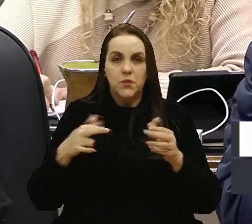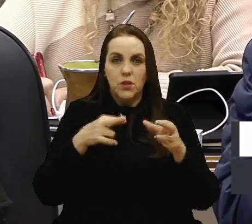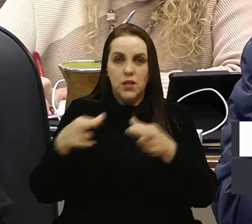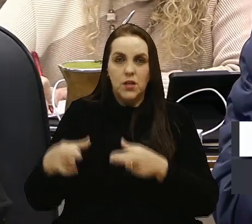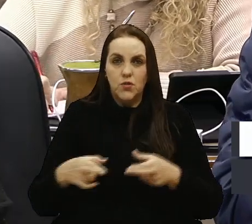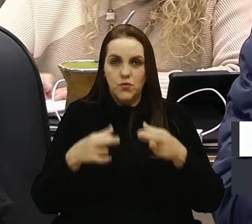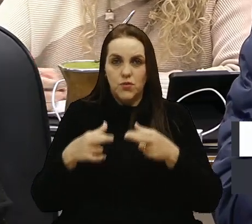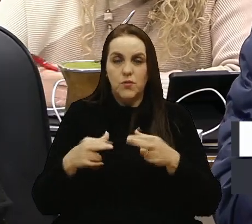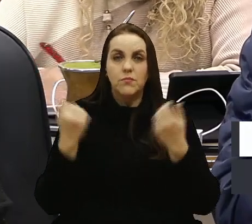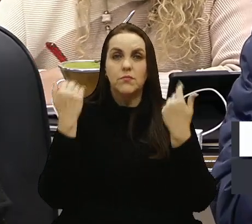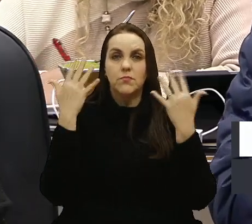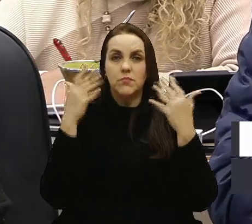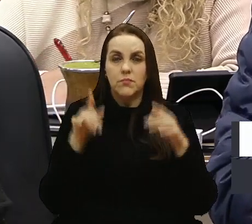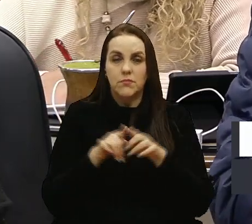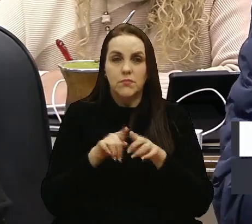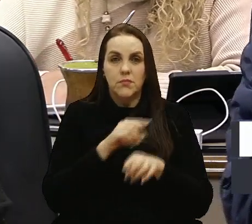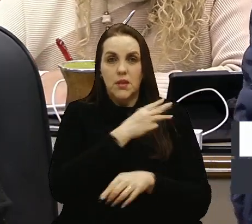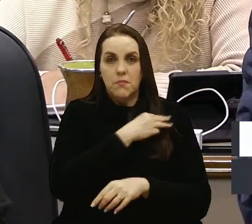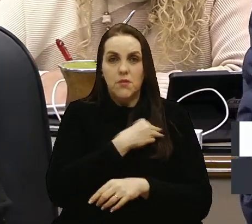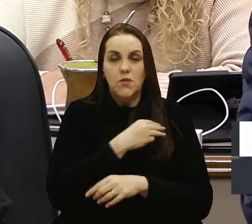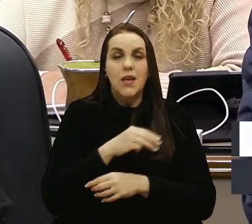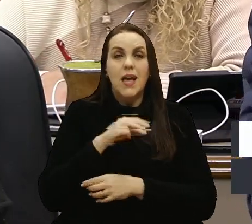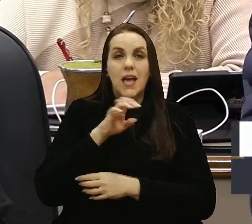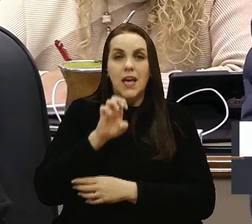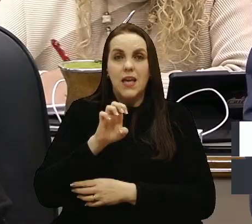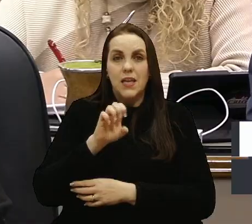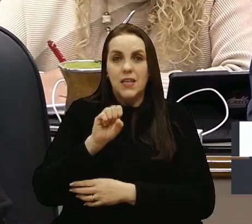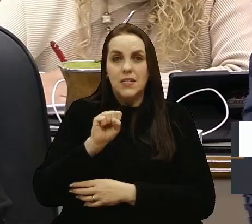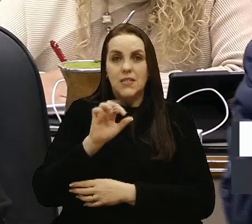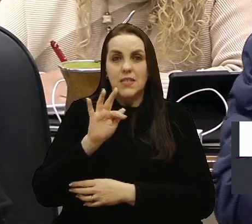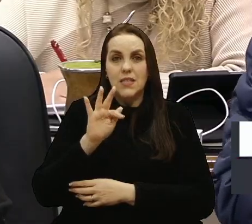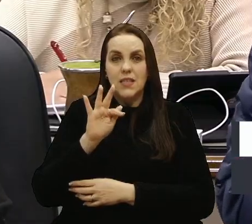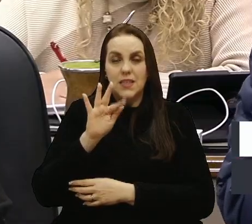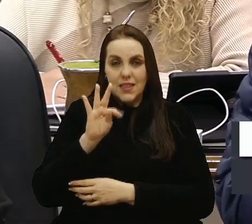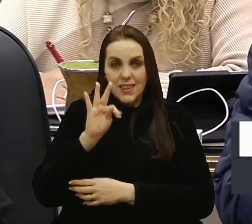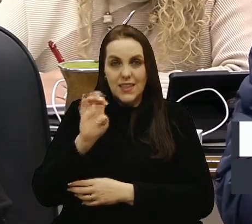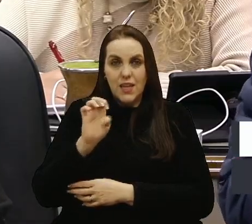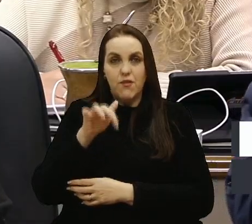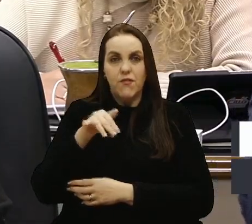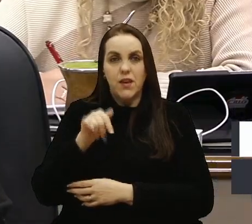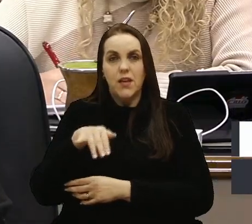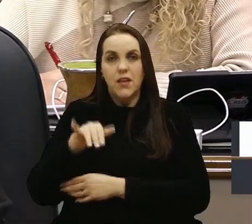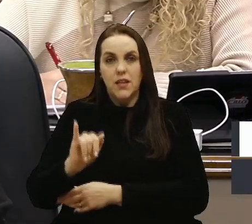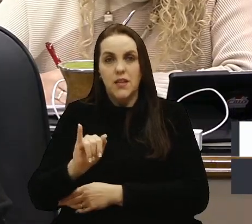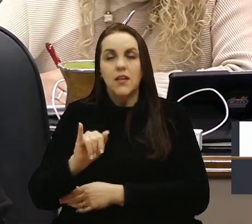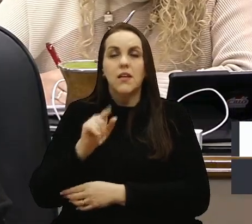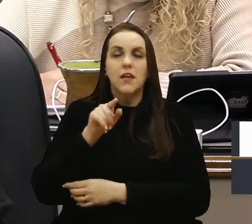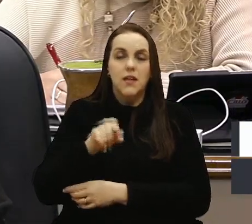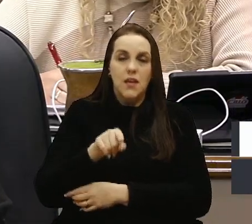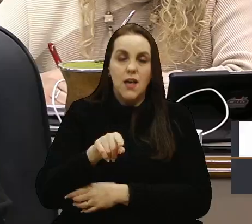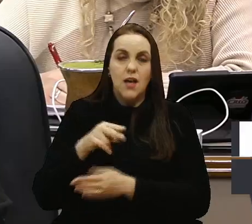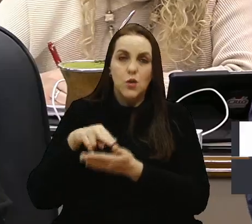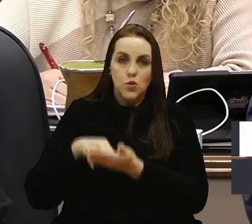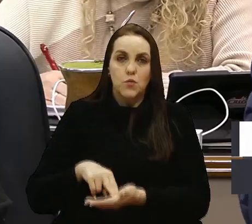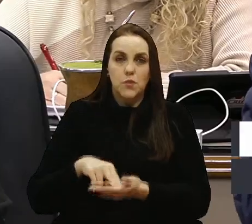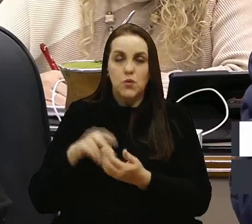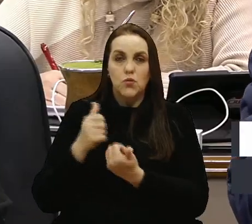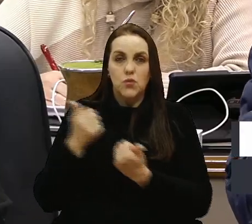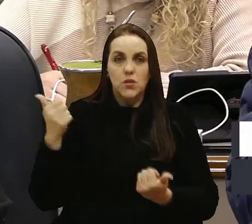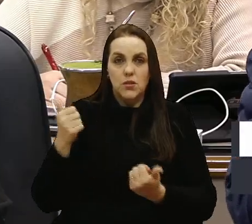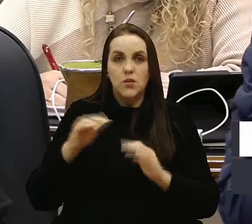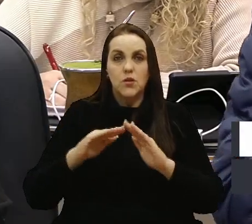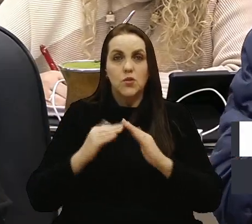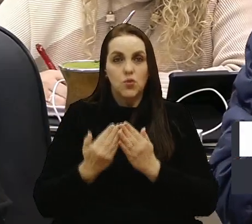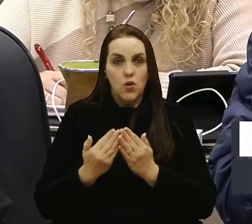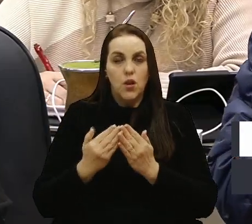na nossa região. E parabenizar também a Major Stefani, que assume, Stefani, Stefani, que assume, então, a direção do Colégio